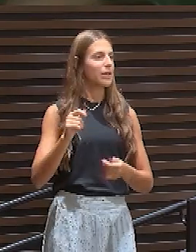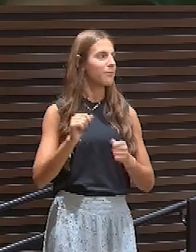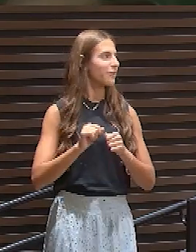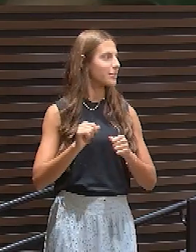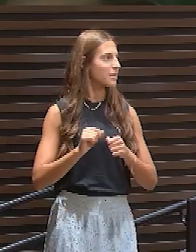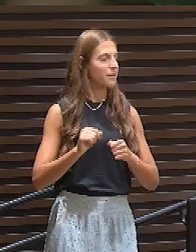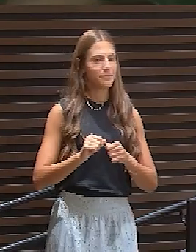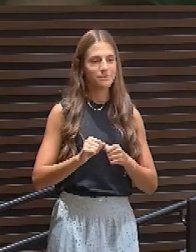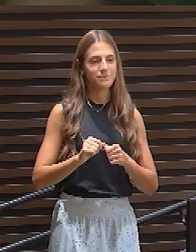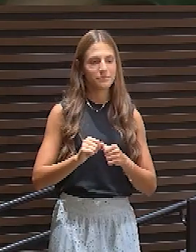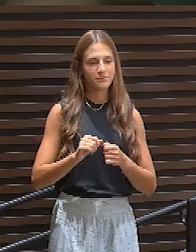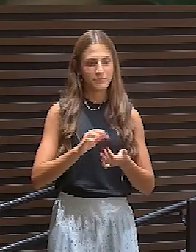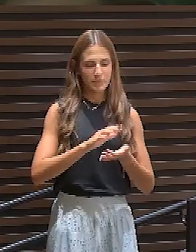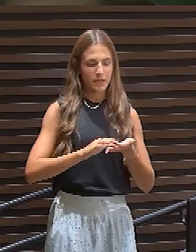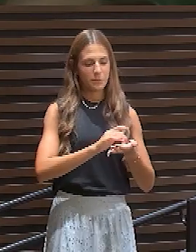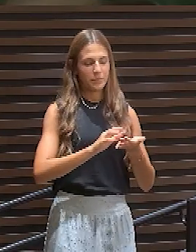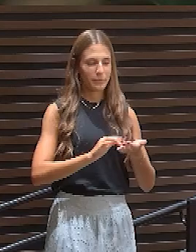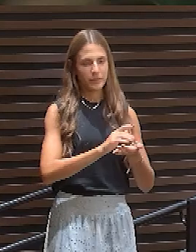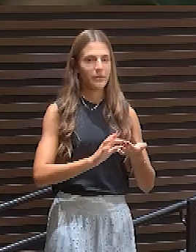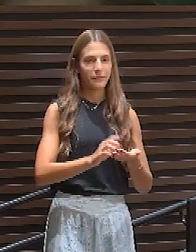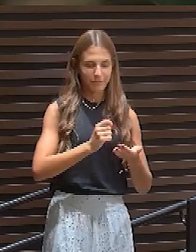Para lhe dar o troco.